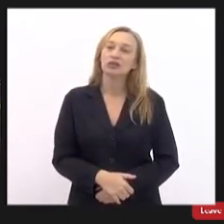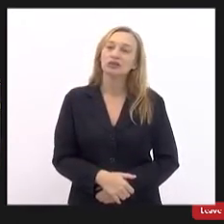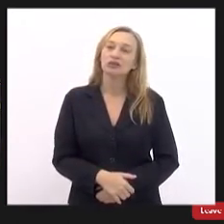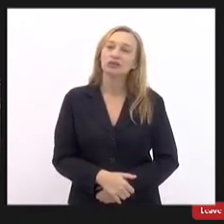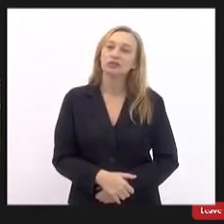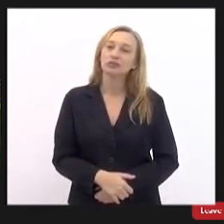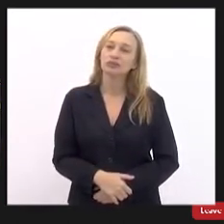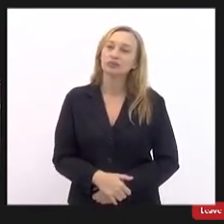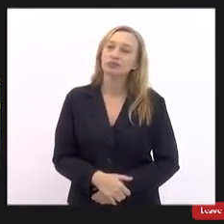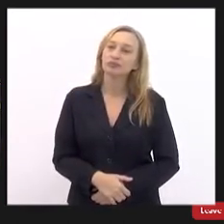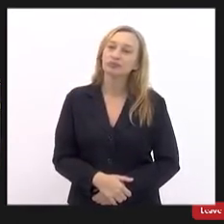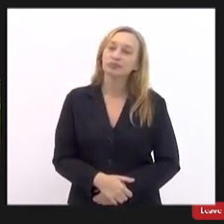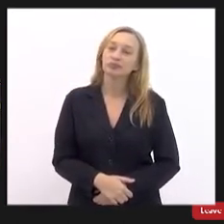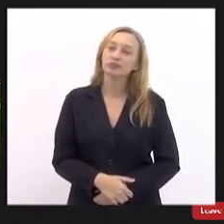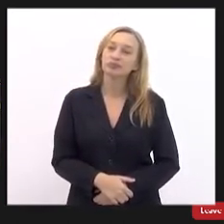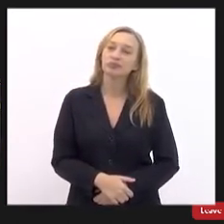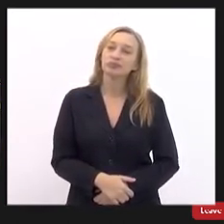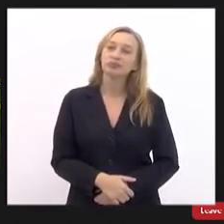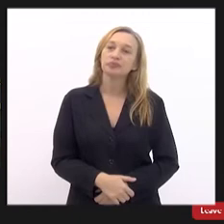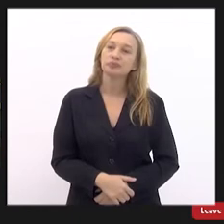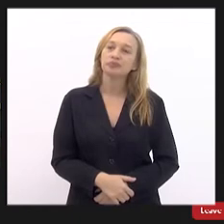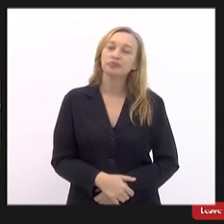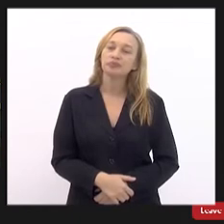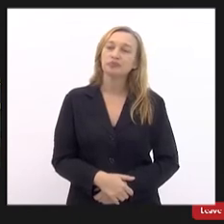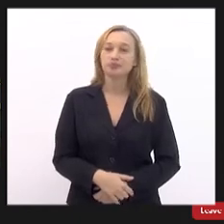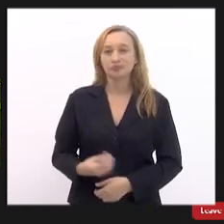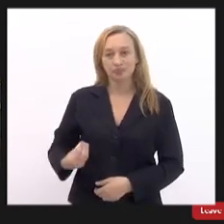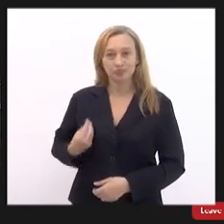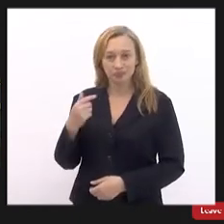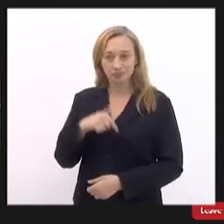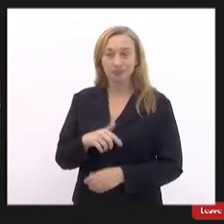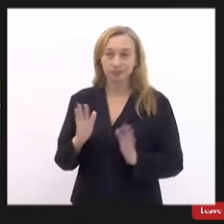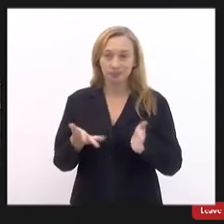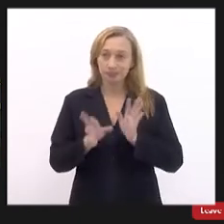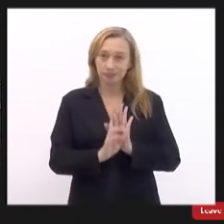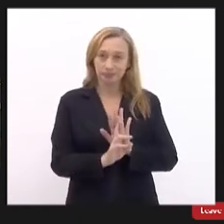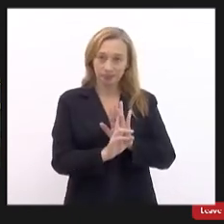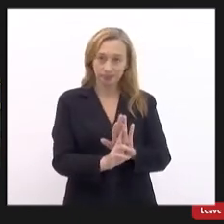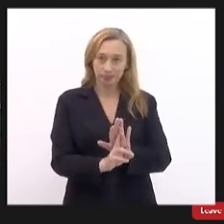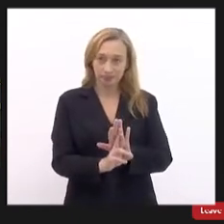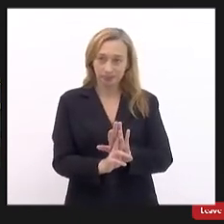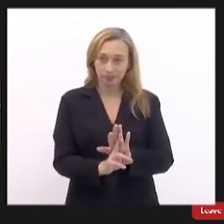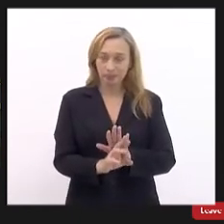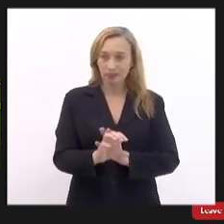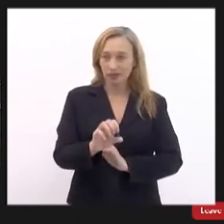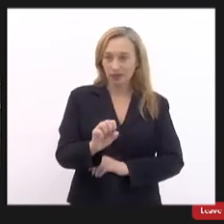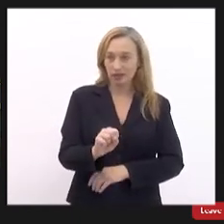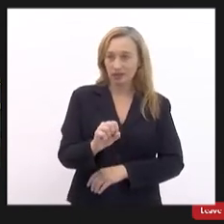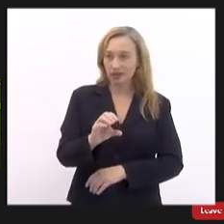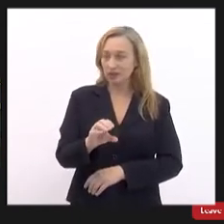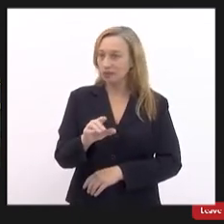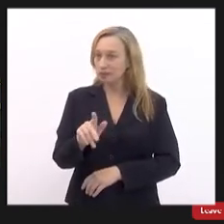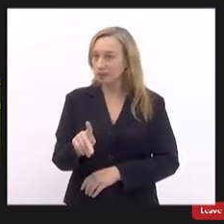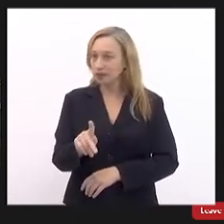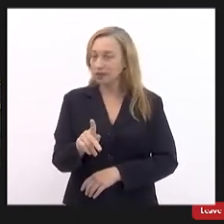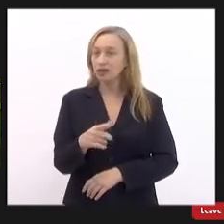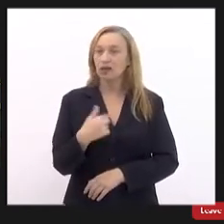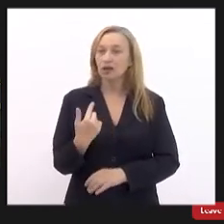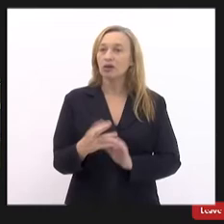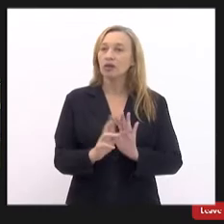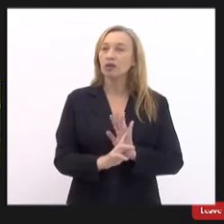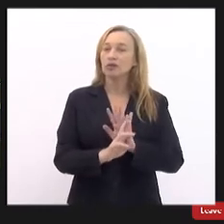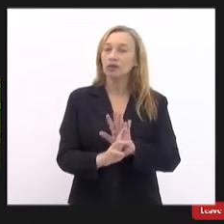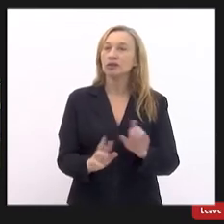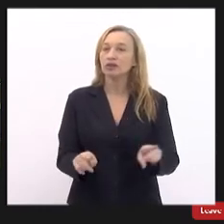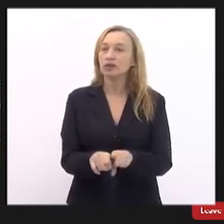Então, eu estou aqui hoje, além de representar o FCP, né, estou representando também